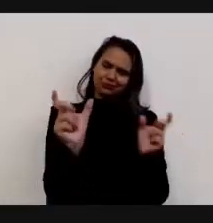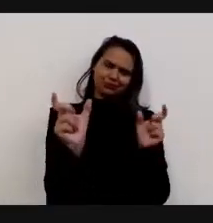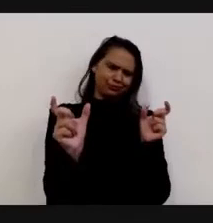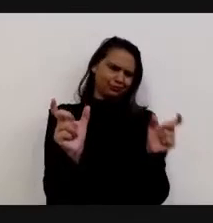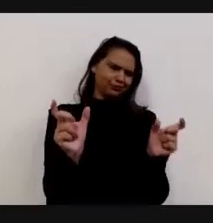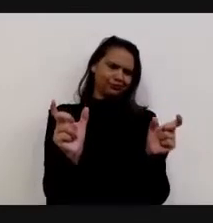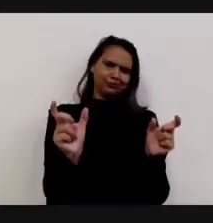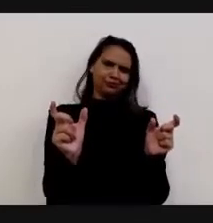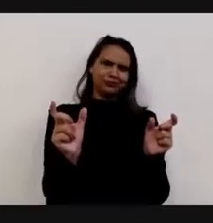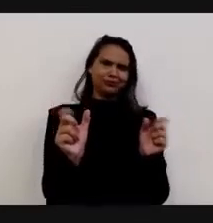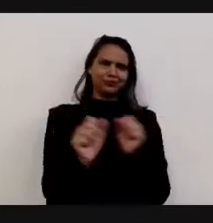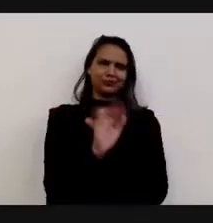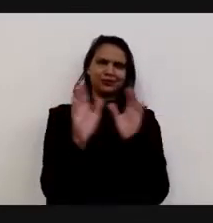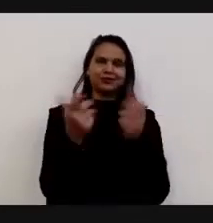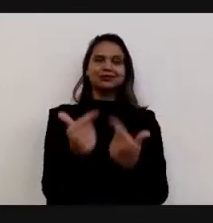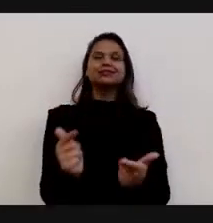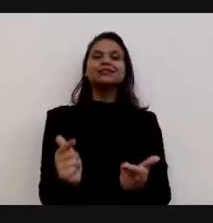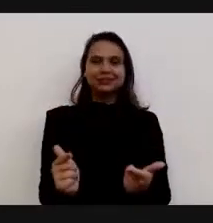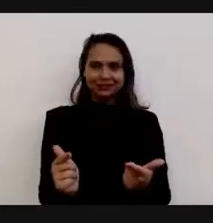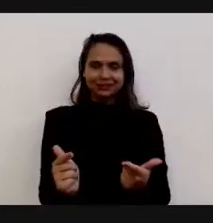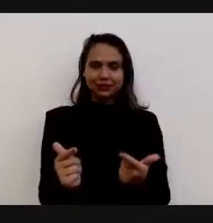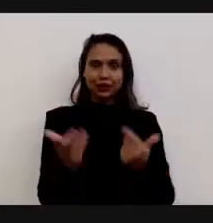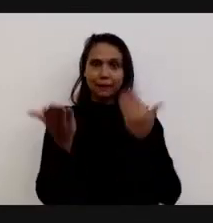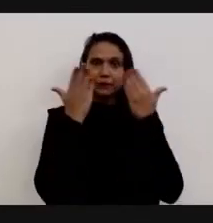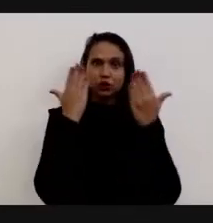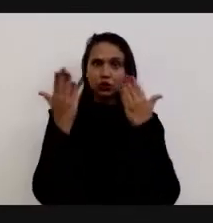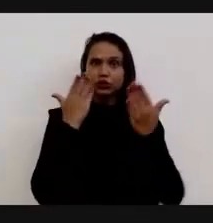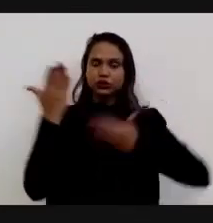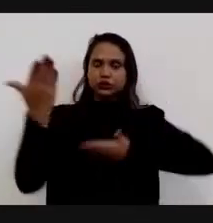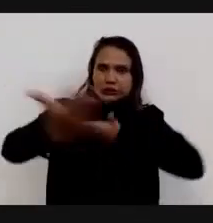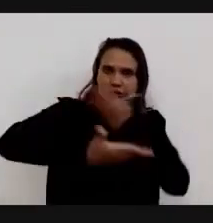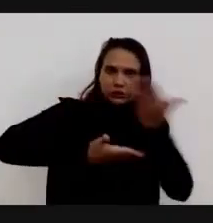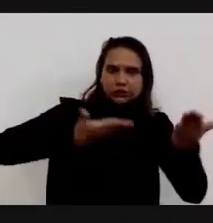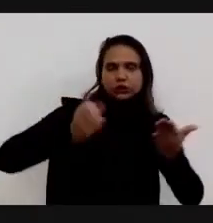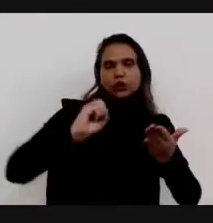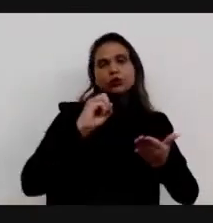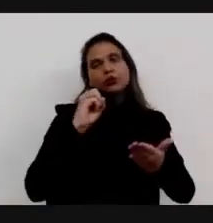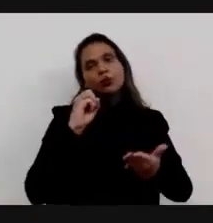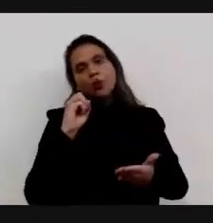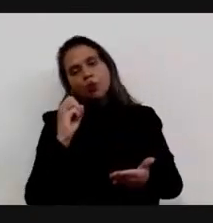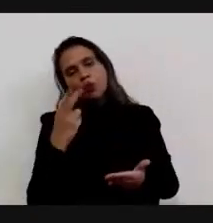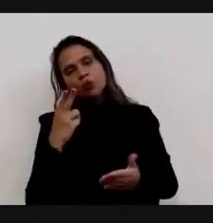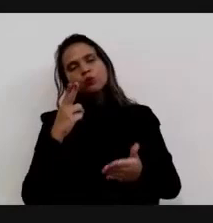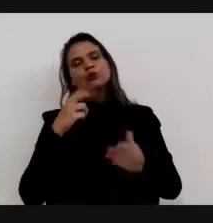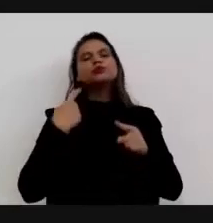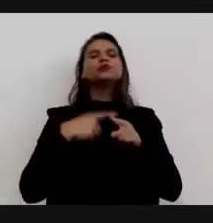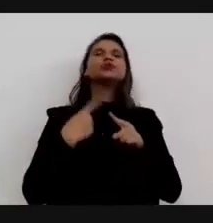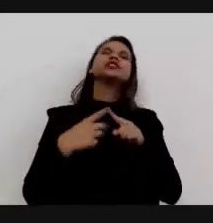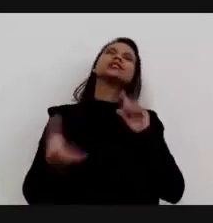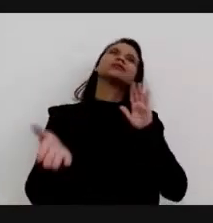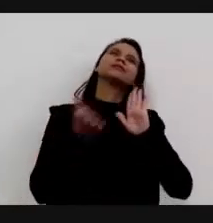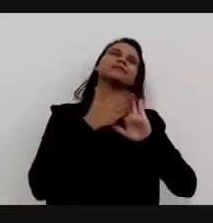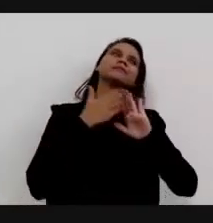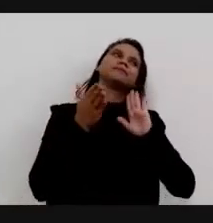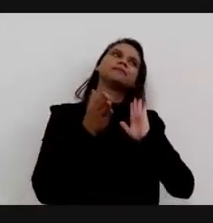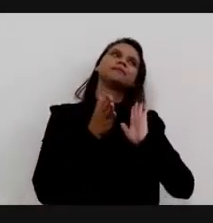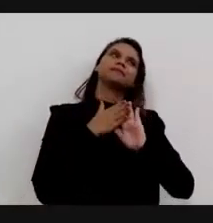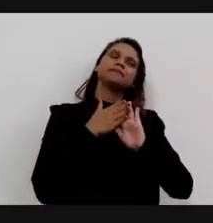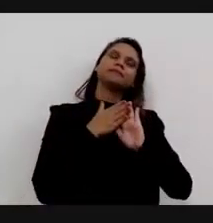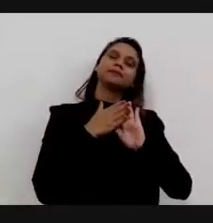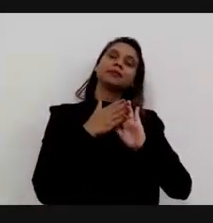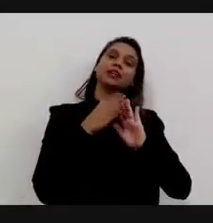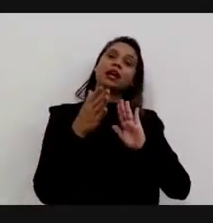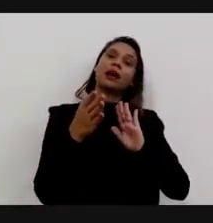coisa. Ficaria melhor como psicologia integrativa ou alguma coisa assim, porque a proposta principal dela é fazer